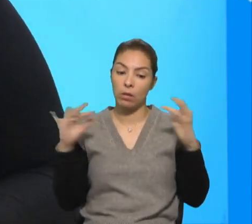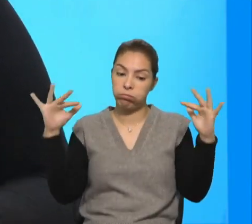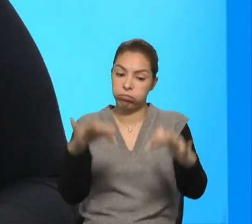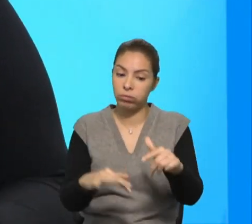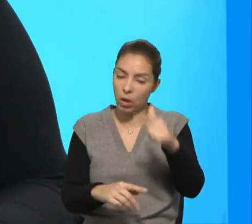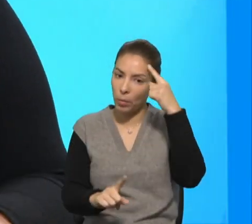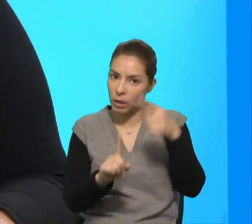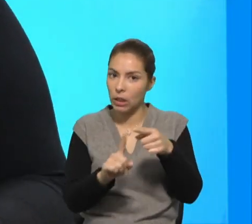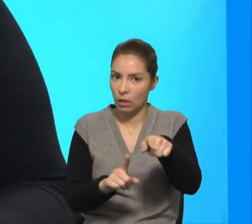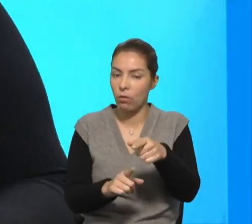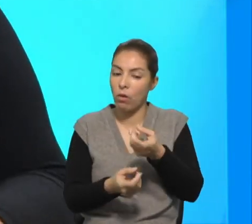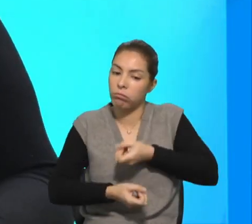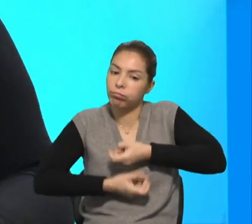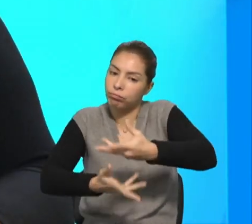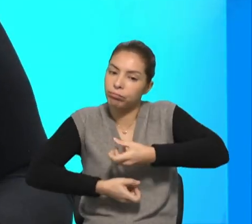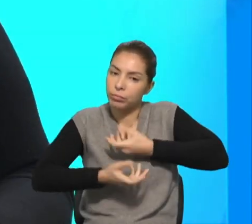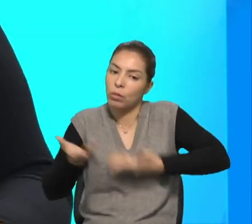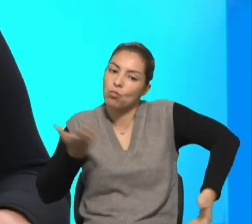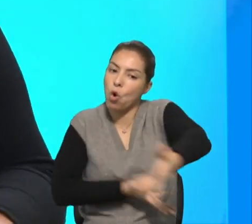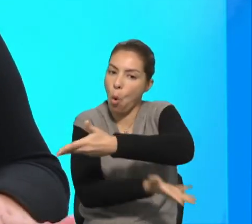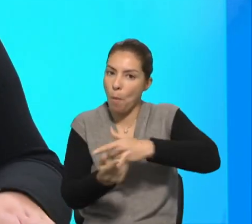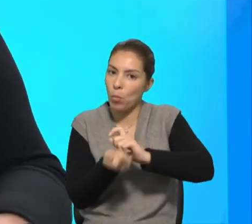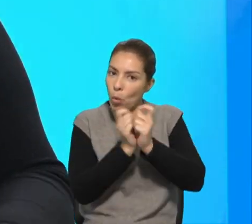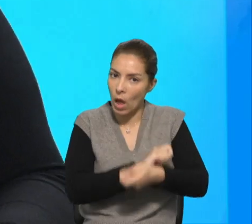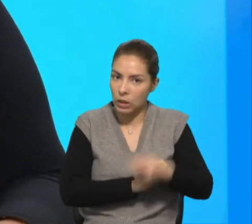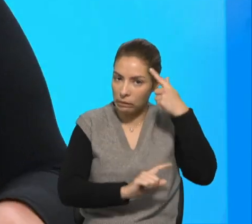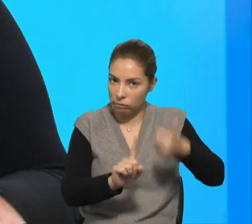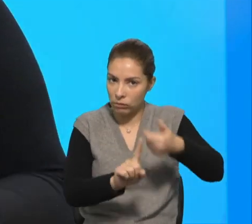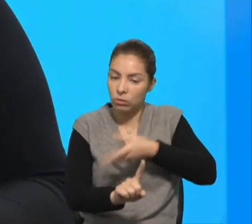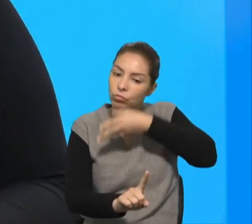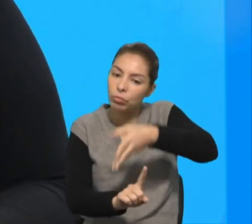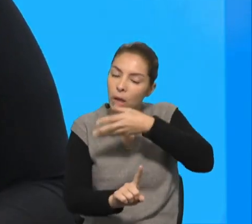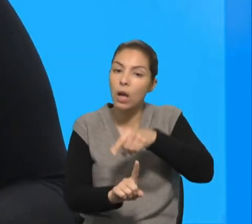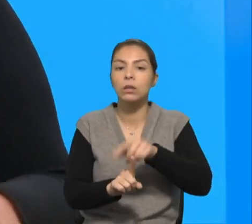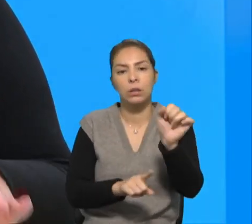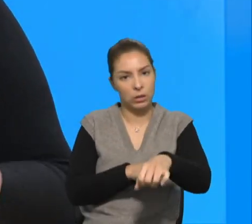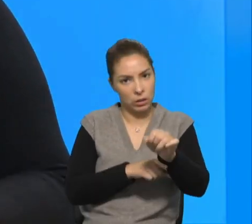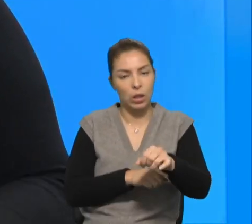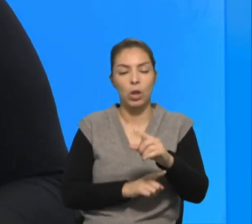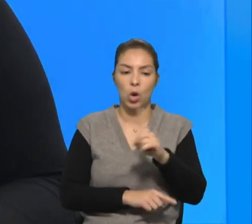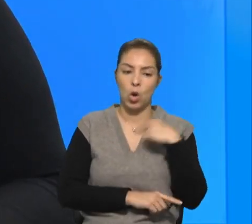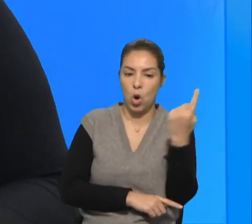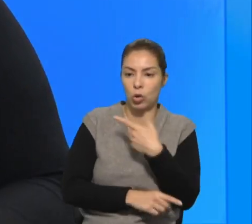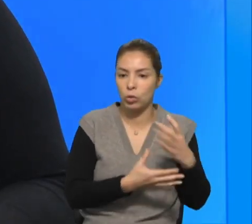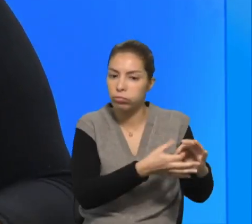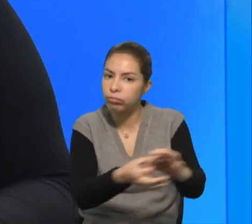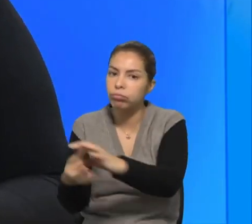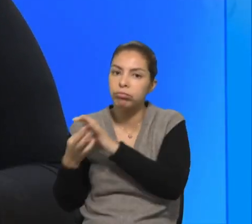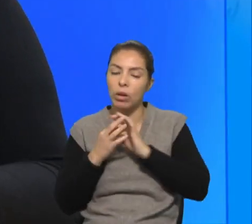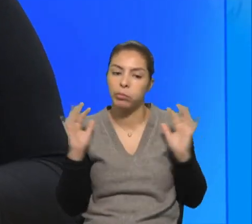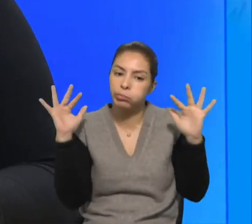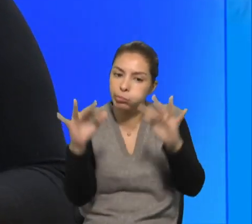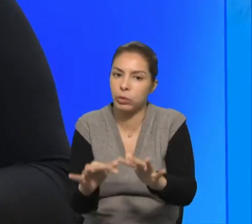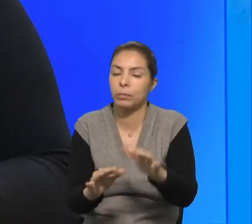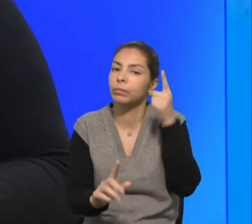mudanças? Exatamente. Esse é o objetivo principal, é que na escuta atenta do espírito e uns dos outros, todos convocados,